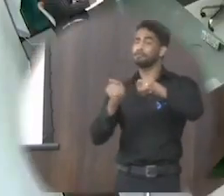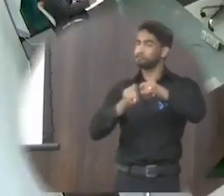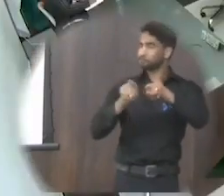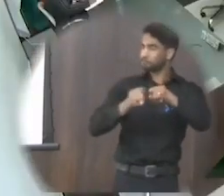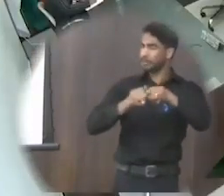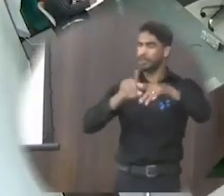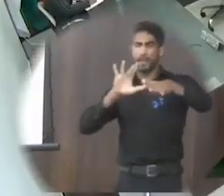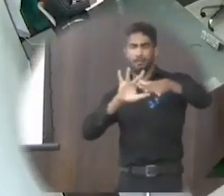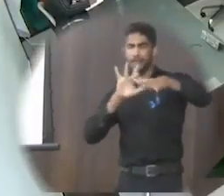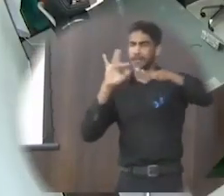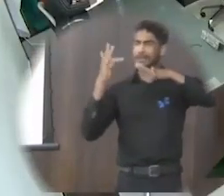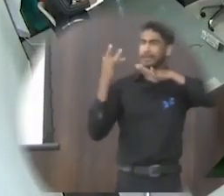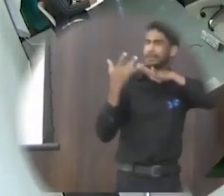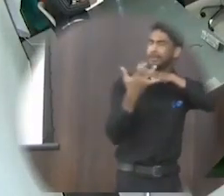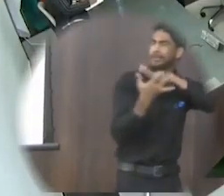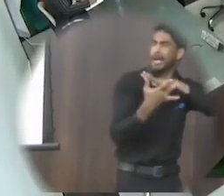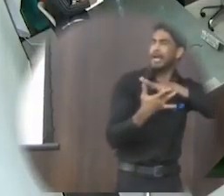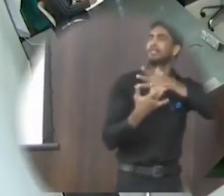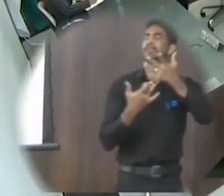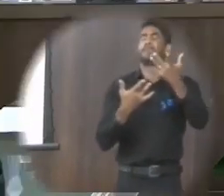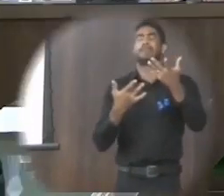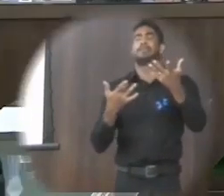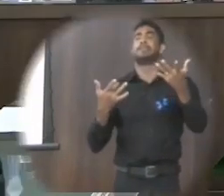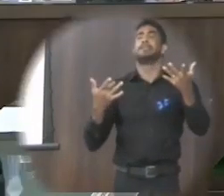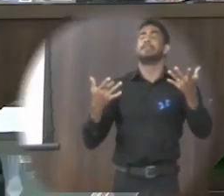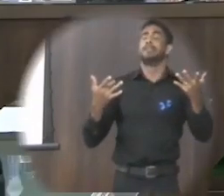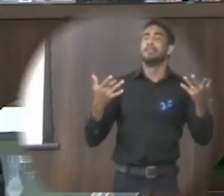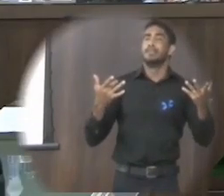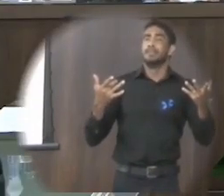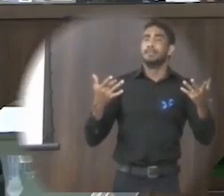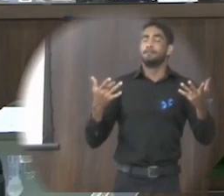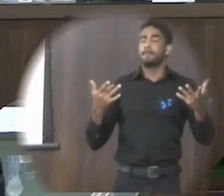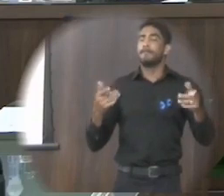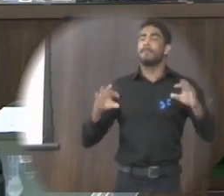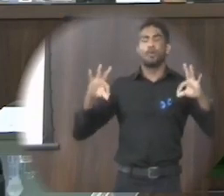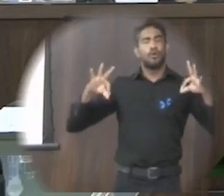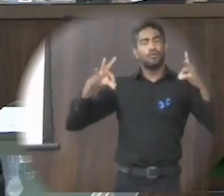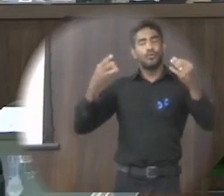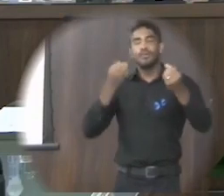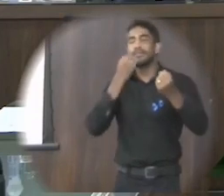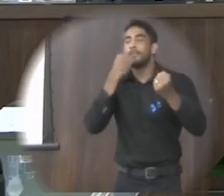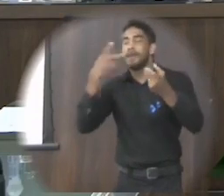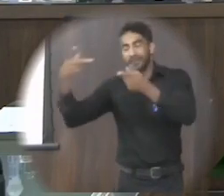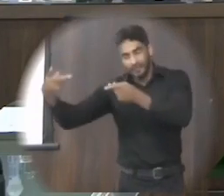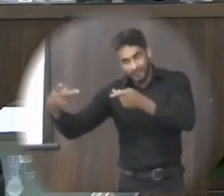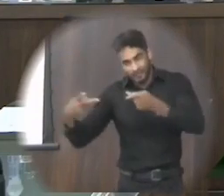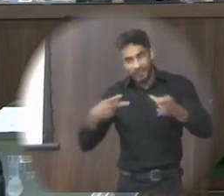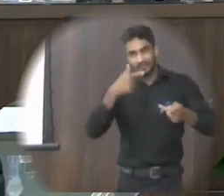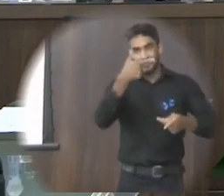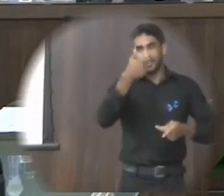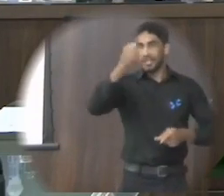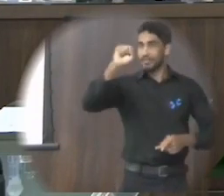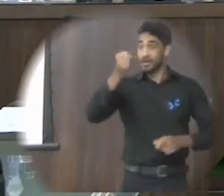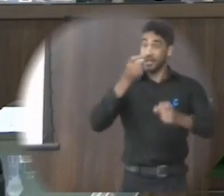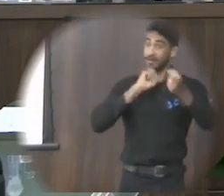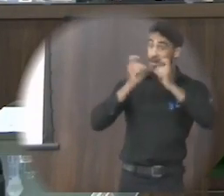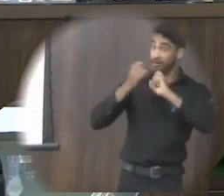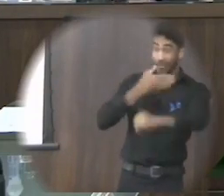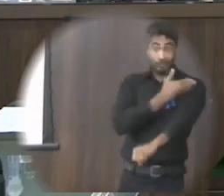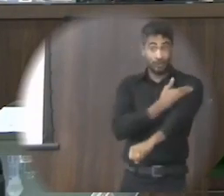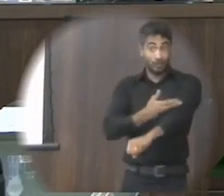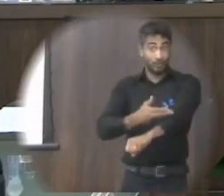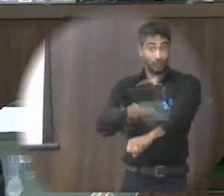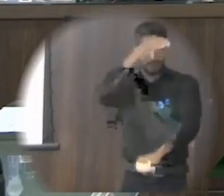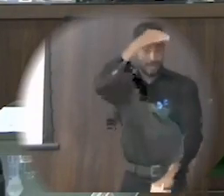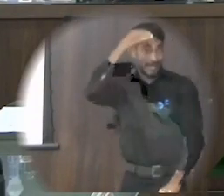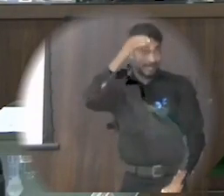mídias digitais, redes sociais. Sejam todos bem-vindos à 28ª reunião ordinária da Câmara Municipal